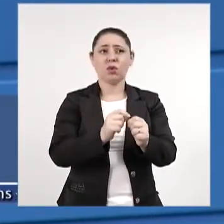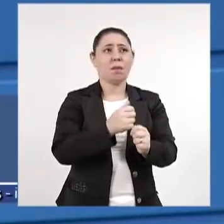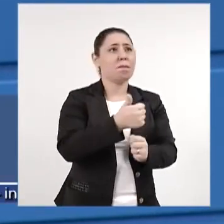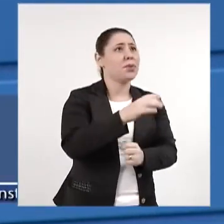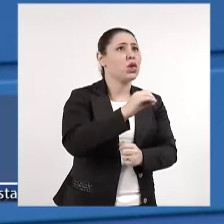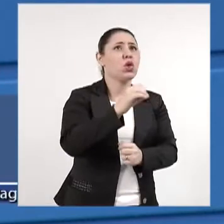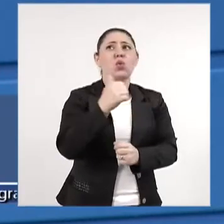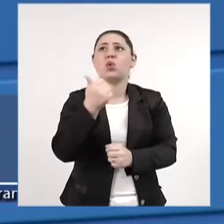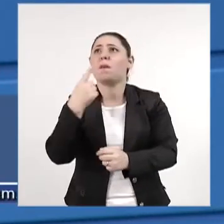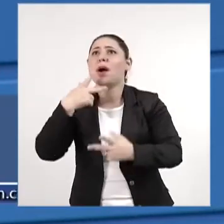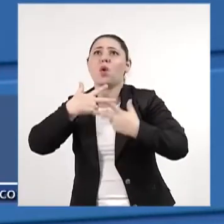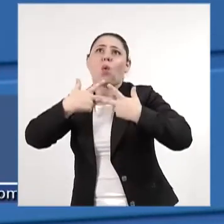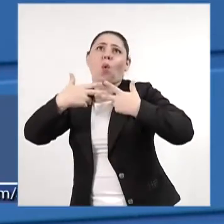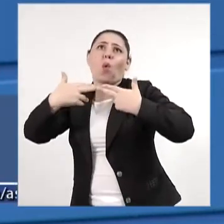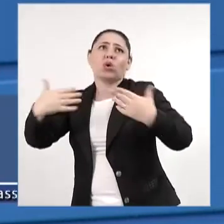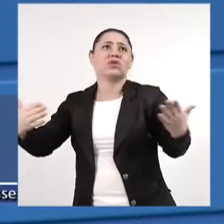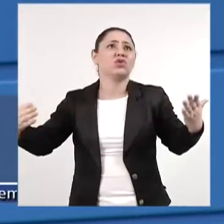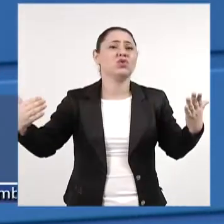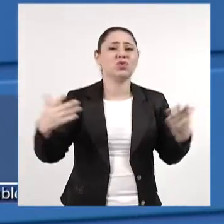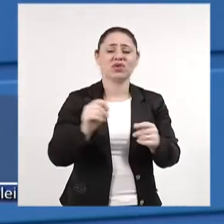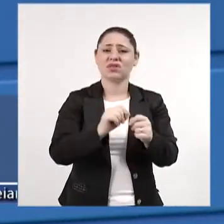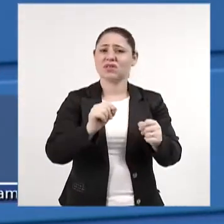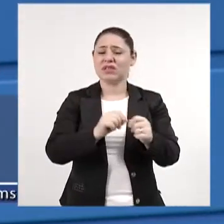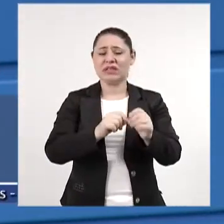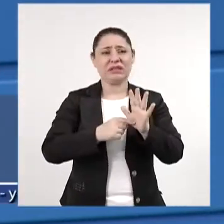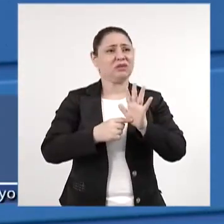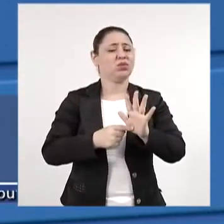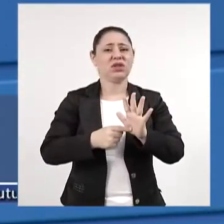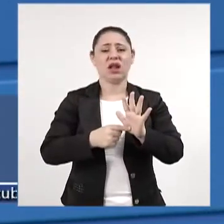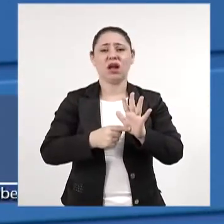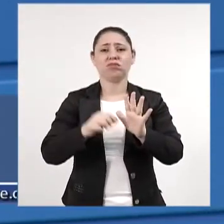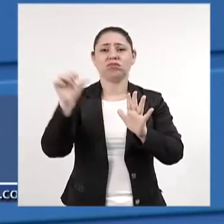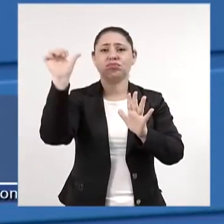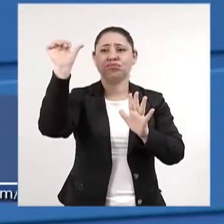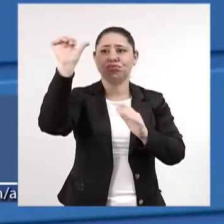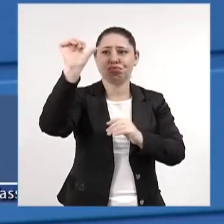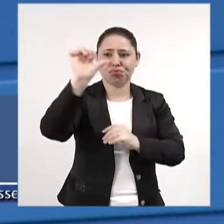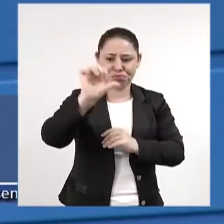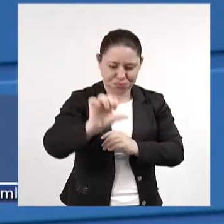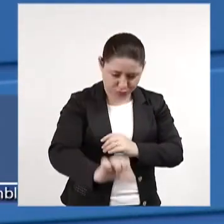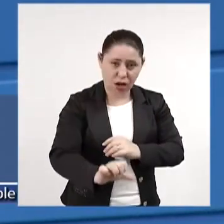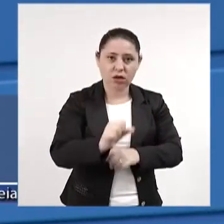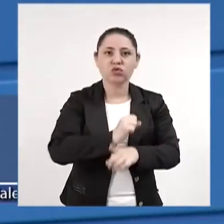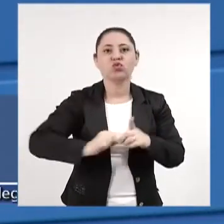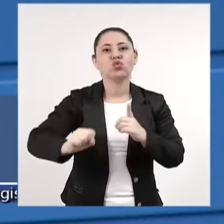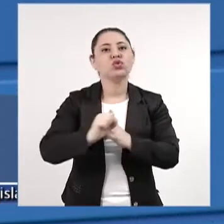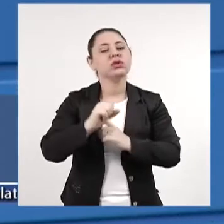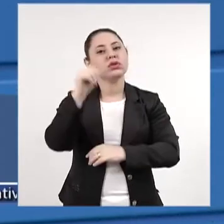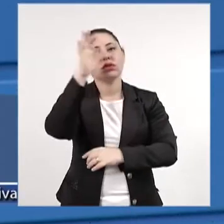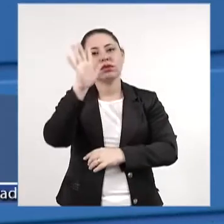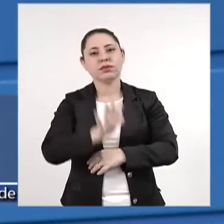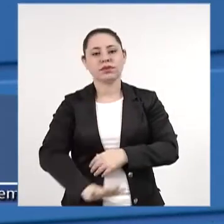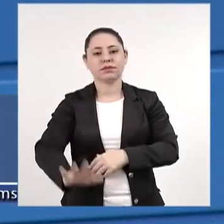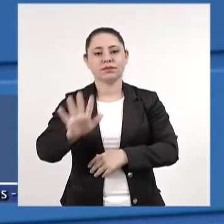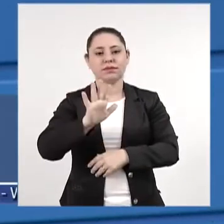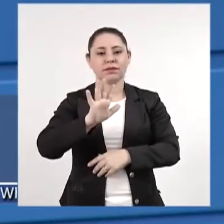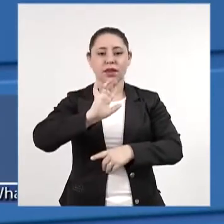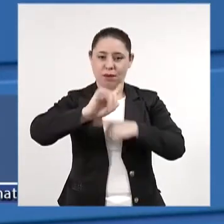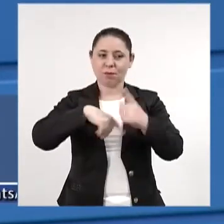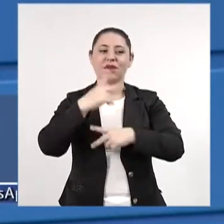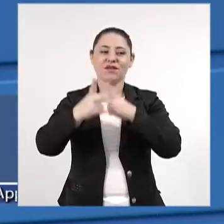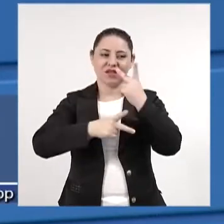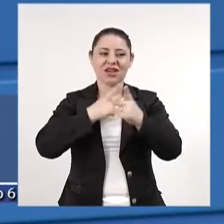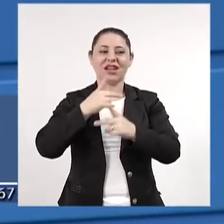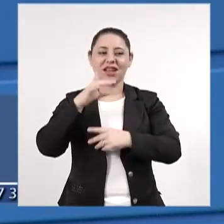coisas que hoje trazem um reflexo altamente negativo para a sociedade brasileira. Eu vou deixar depois o senhor falar,